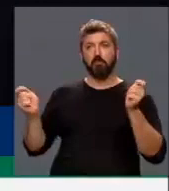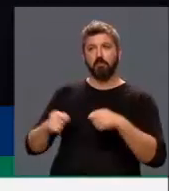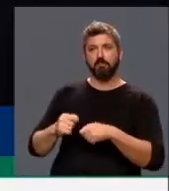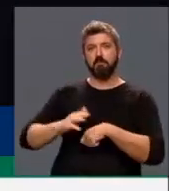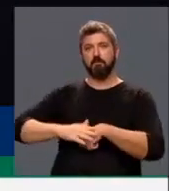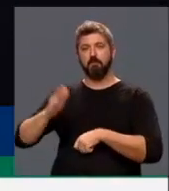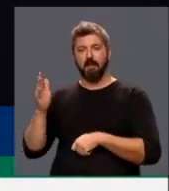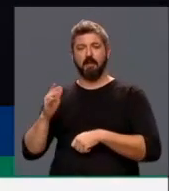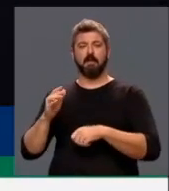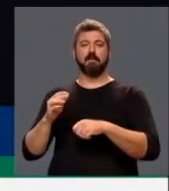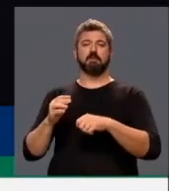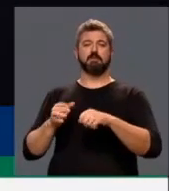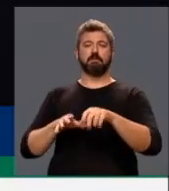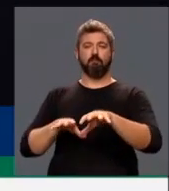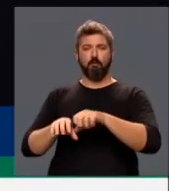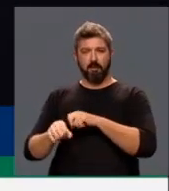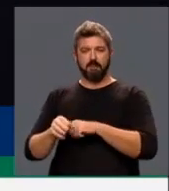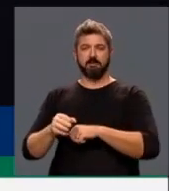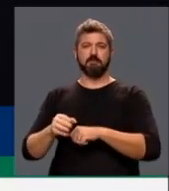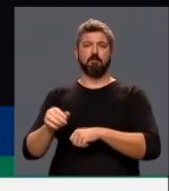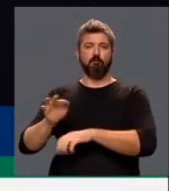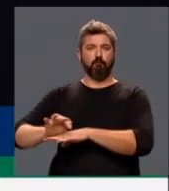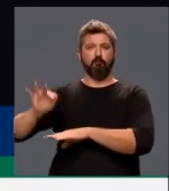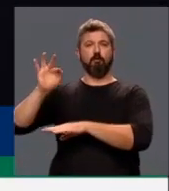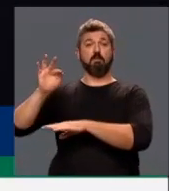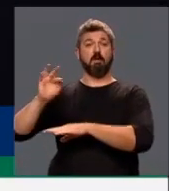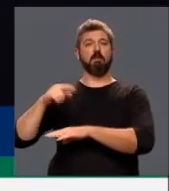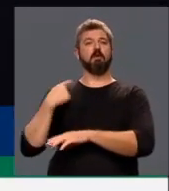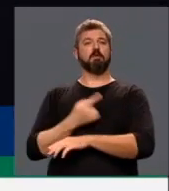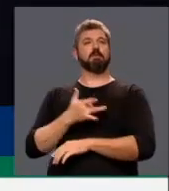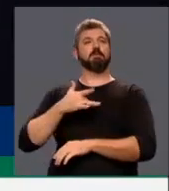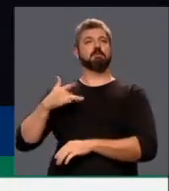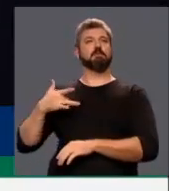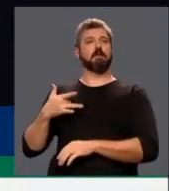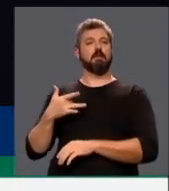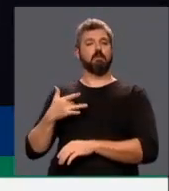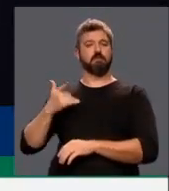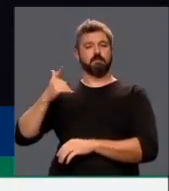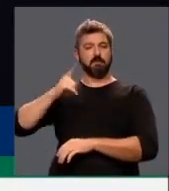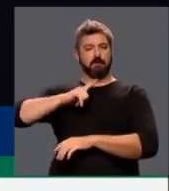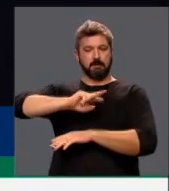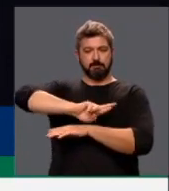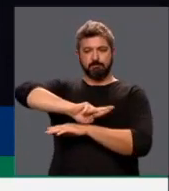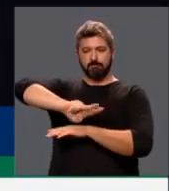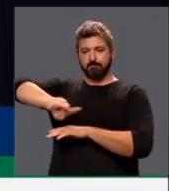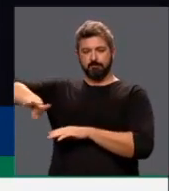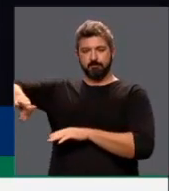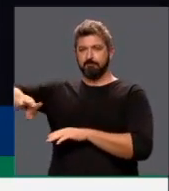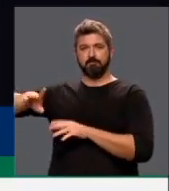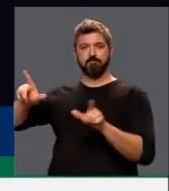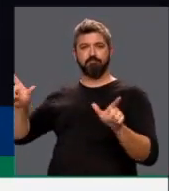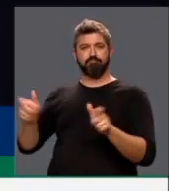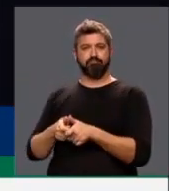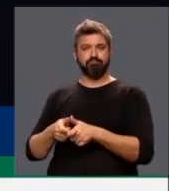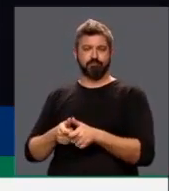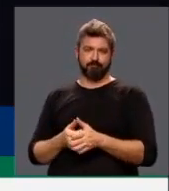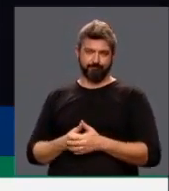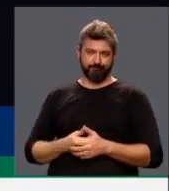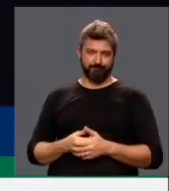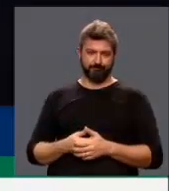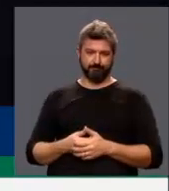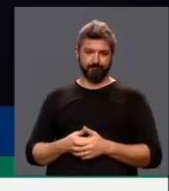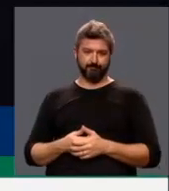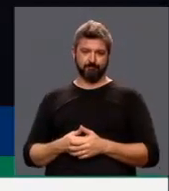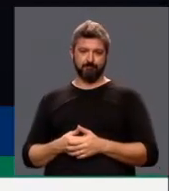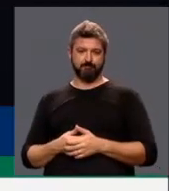de instrução formal, a gente já entende que a nossa saúde é determinada por isso. Então, eu queria chamar atenção para esse fato. E para além,